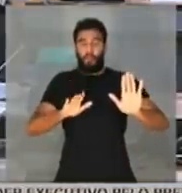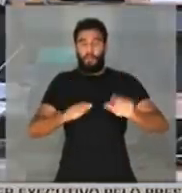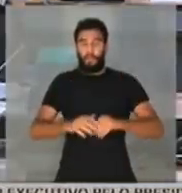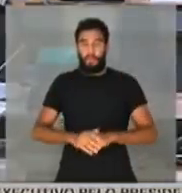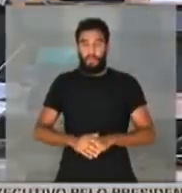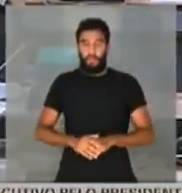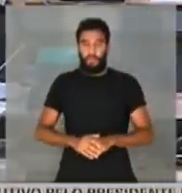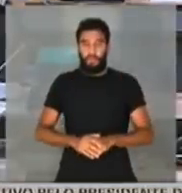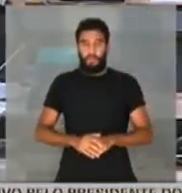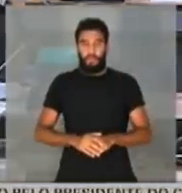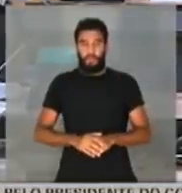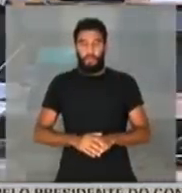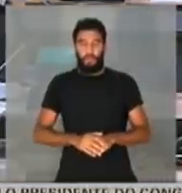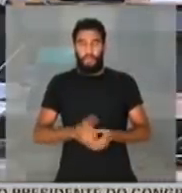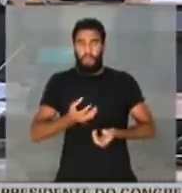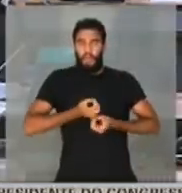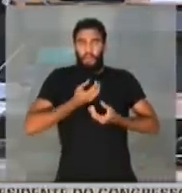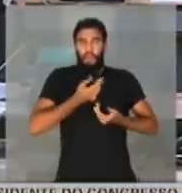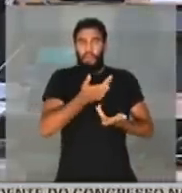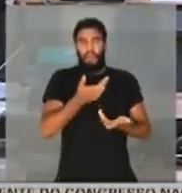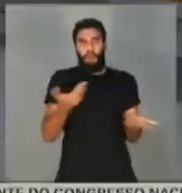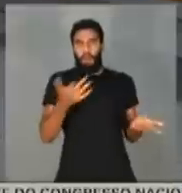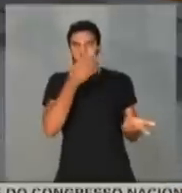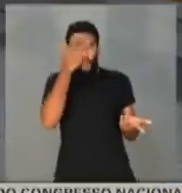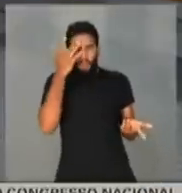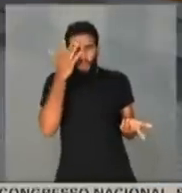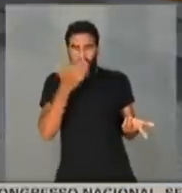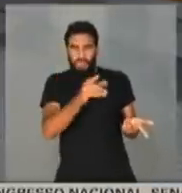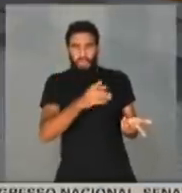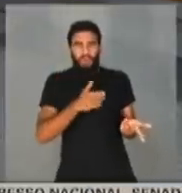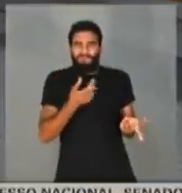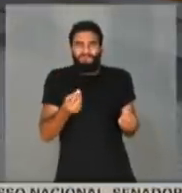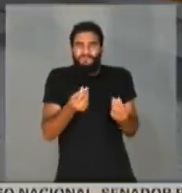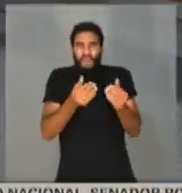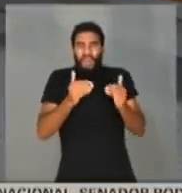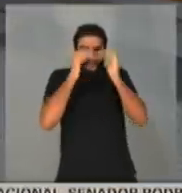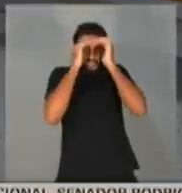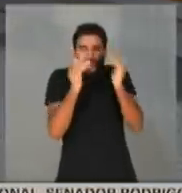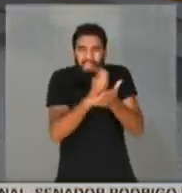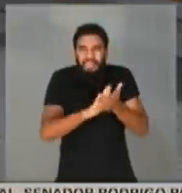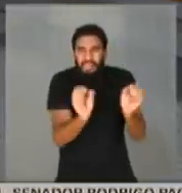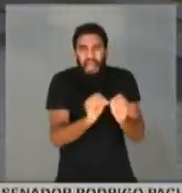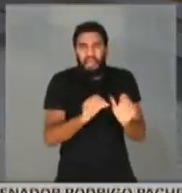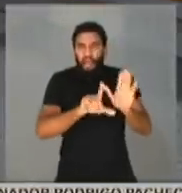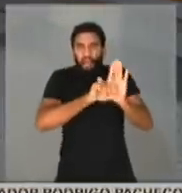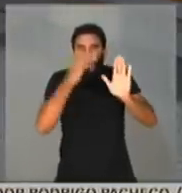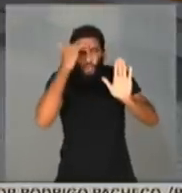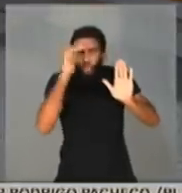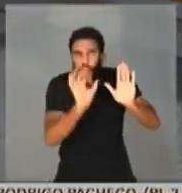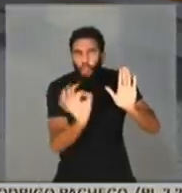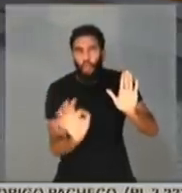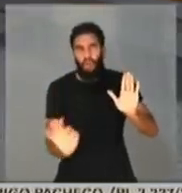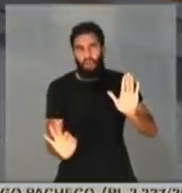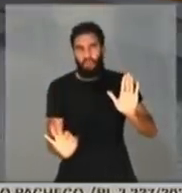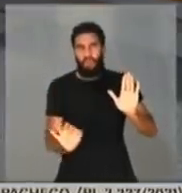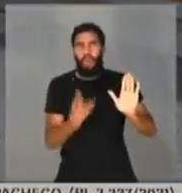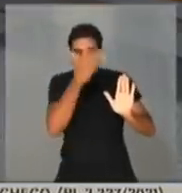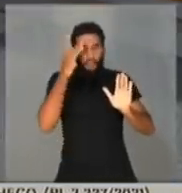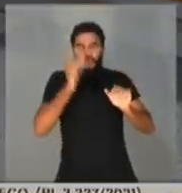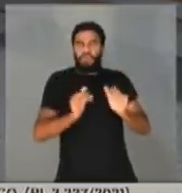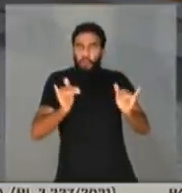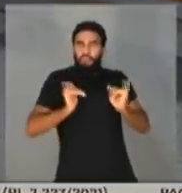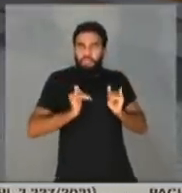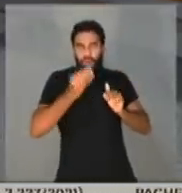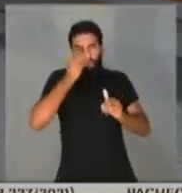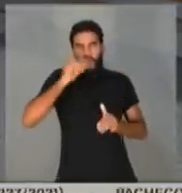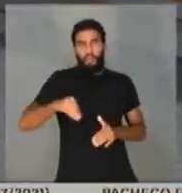dele para ficar no carro, que ele não tem mérito. Está devendo favor ao Bolsonaro e não tem mérito presidente. Nenhum. Nem com essa lei. Presidente. E é um omisso mesmo.